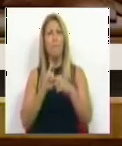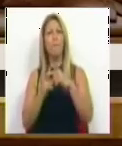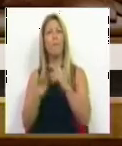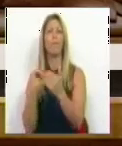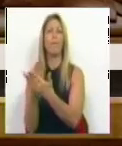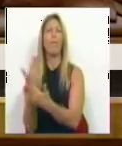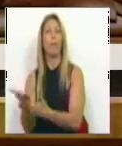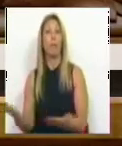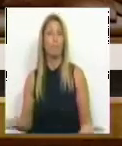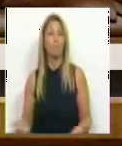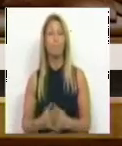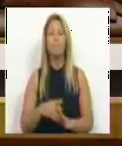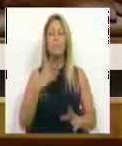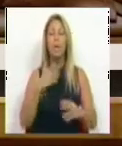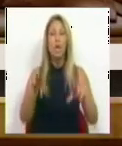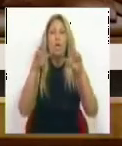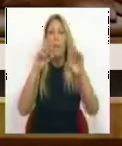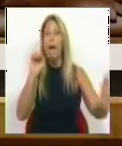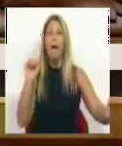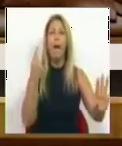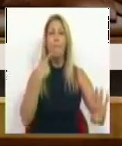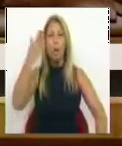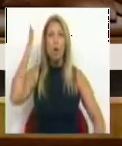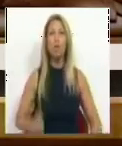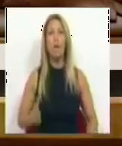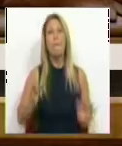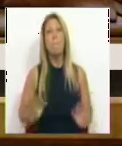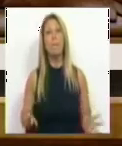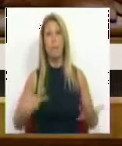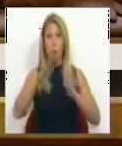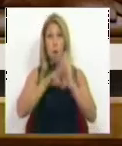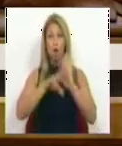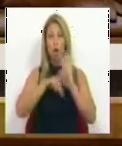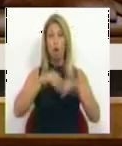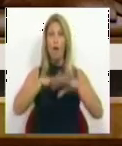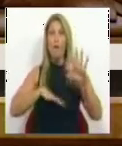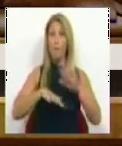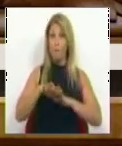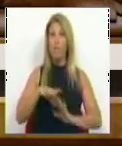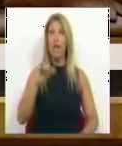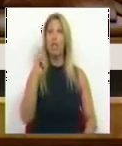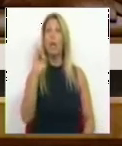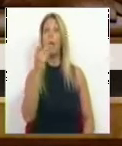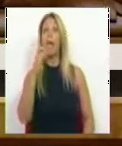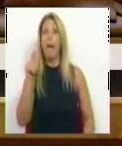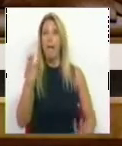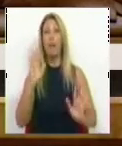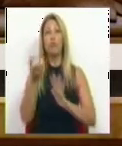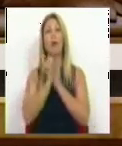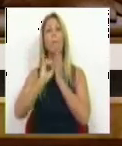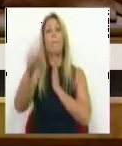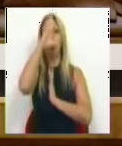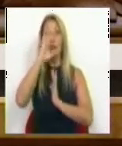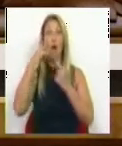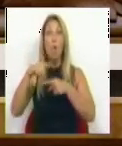que rapidamente seja feita justiça e que o relatório feito pela IGAI e enviado ao Ministério Público tenha